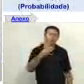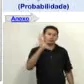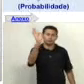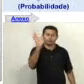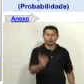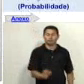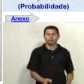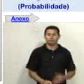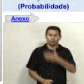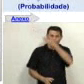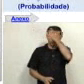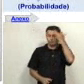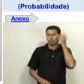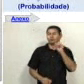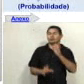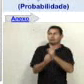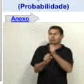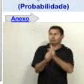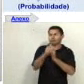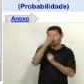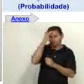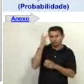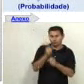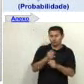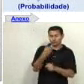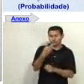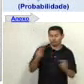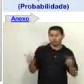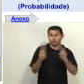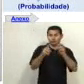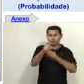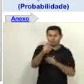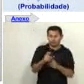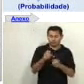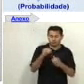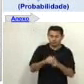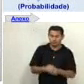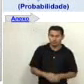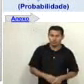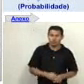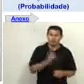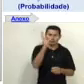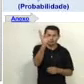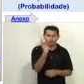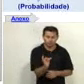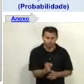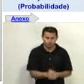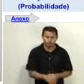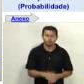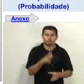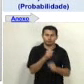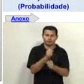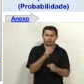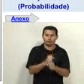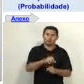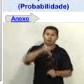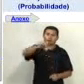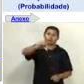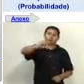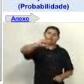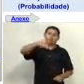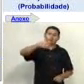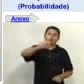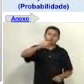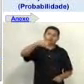27,34%, pessoal. Então, o que eu calculei aqui? Calculei dois valores de x e, consequentemente, duas probabilidades. Eu calculei